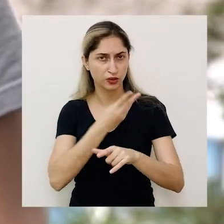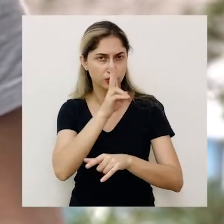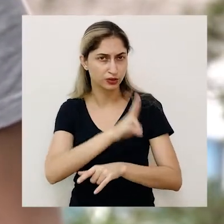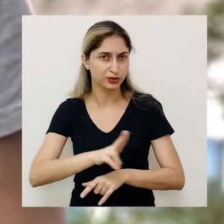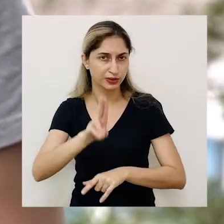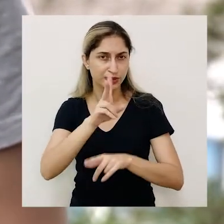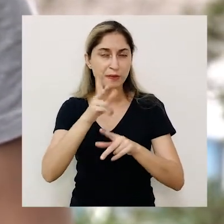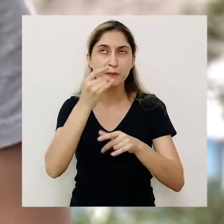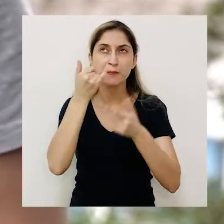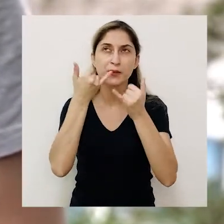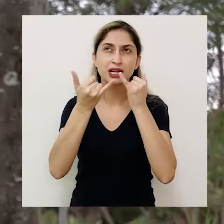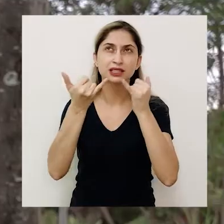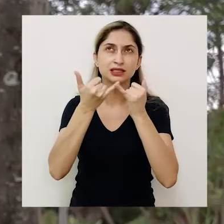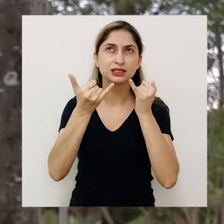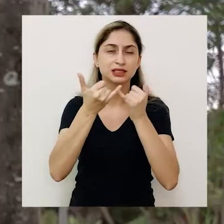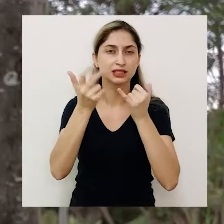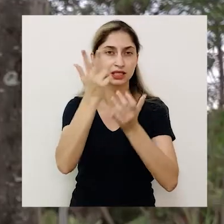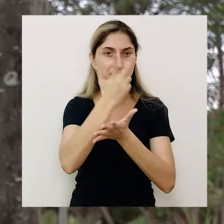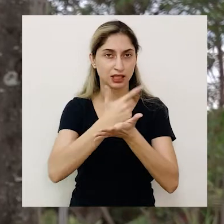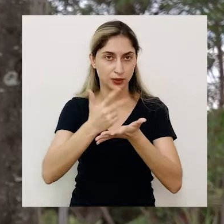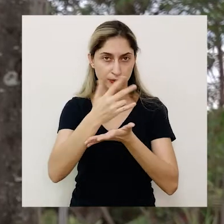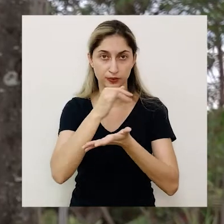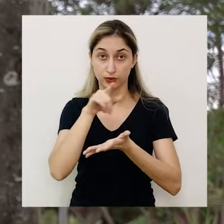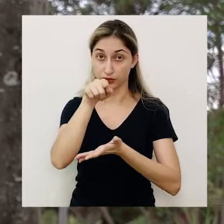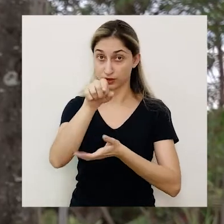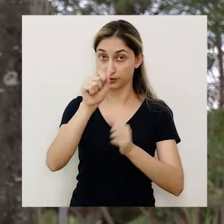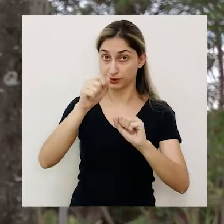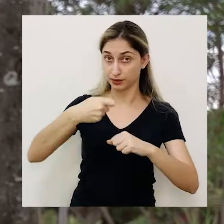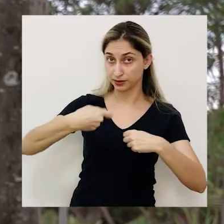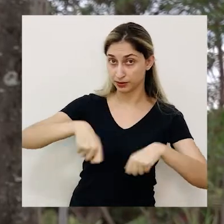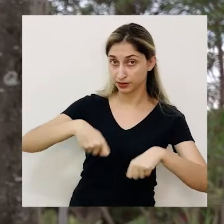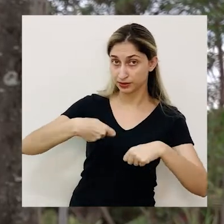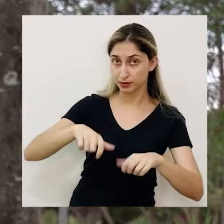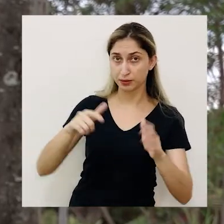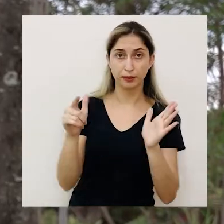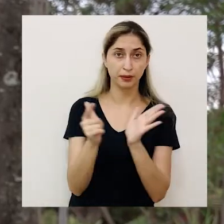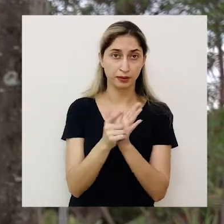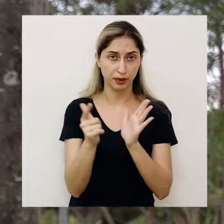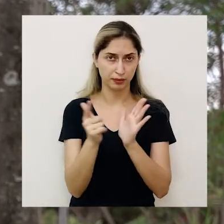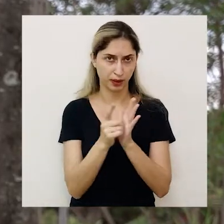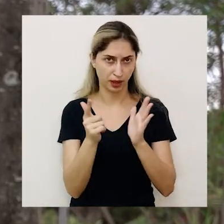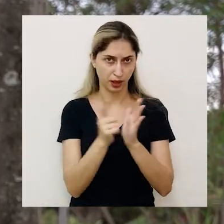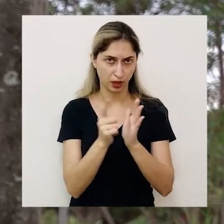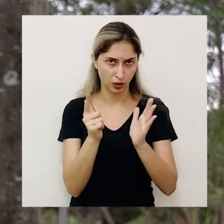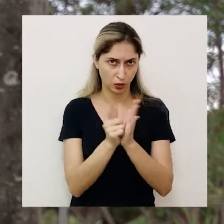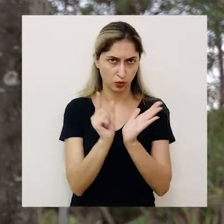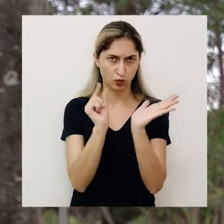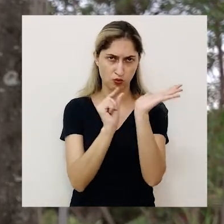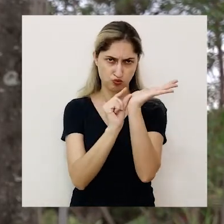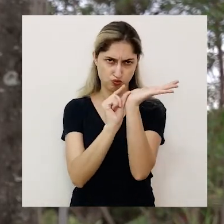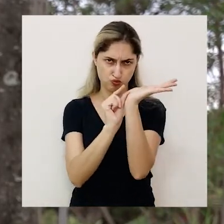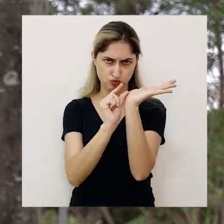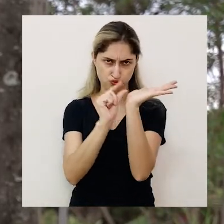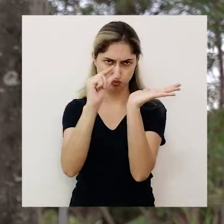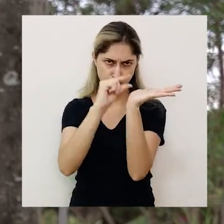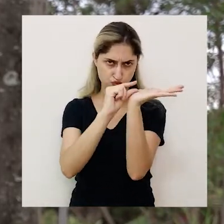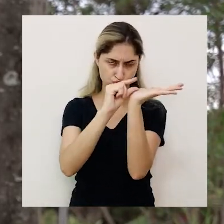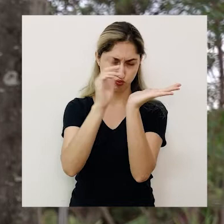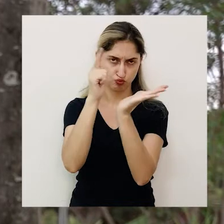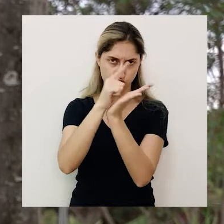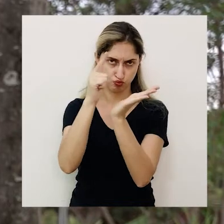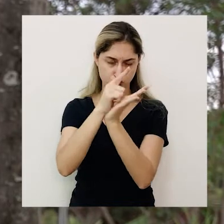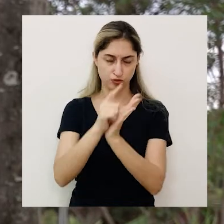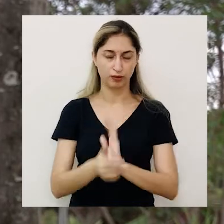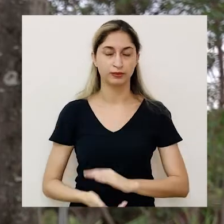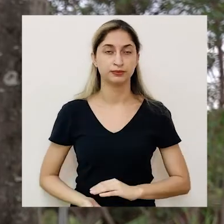né? A partir desses recortes, a gente foi construindo um desenho, né? A gente vai precisar de papel, né? A gente pode ser um papel mais